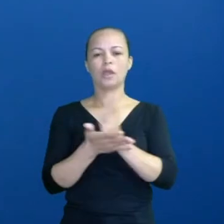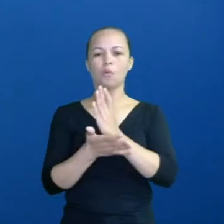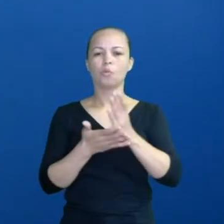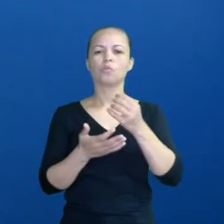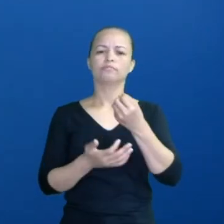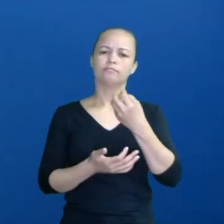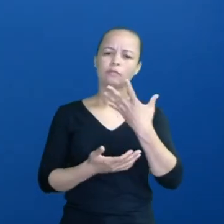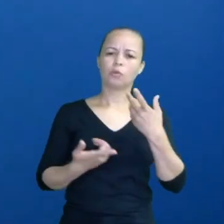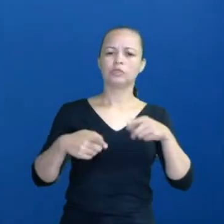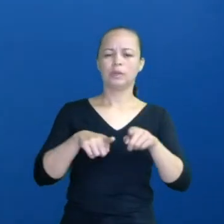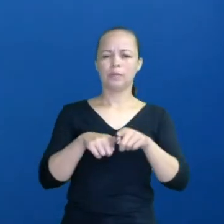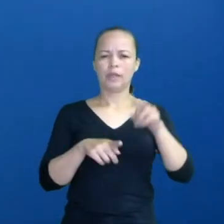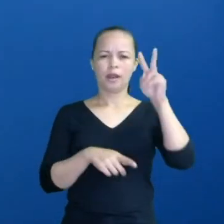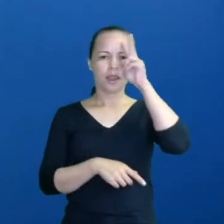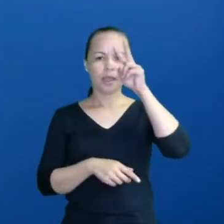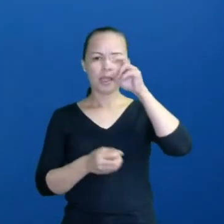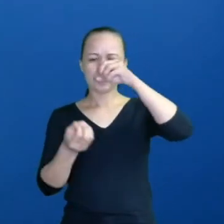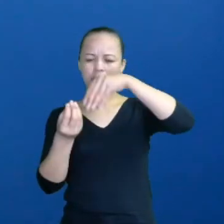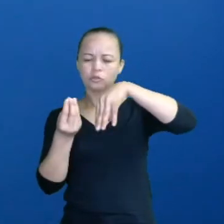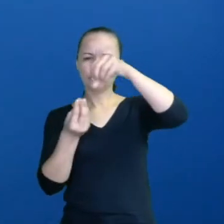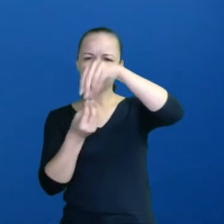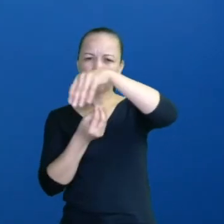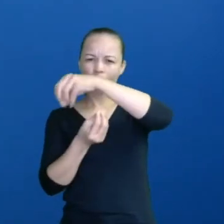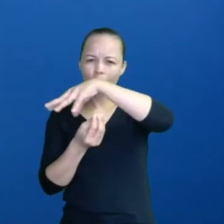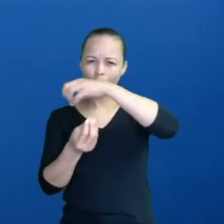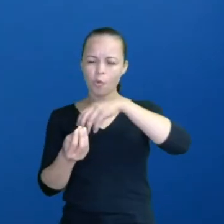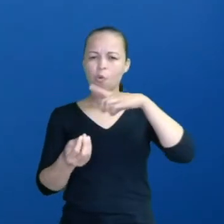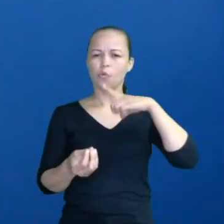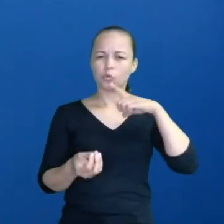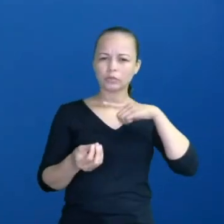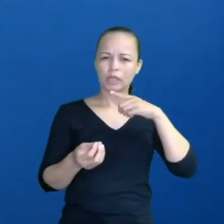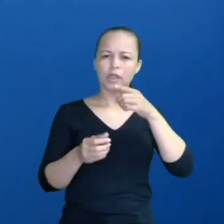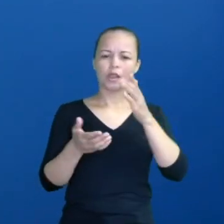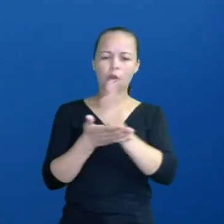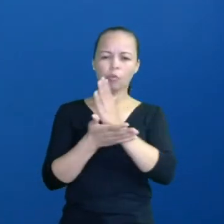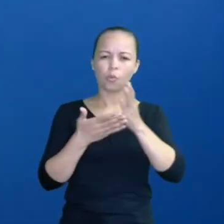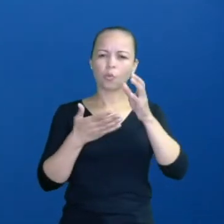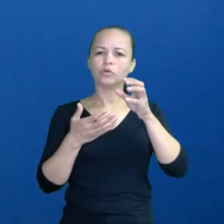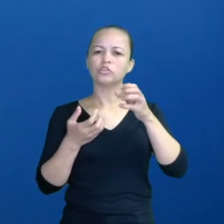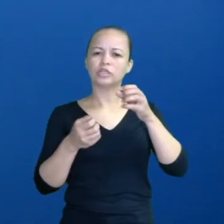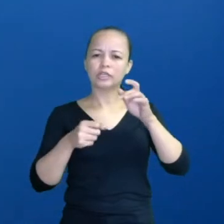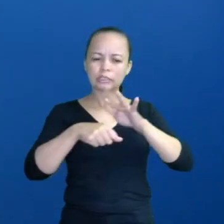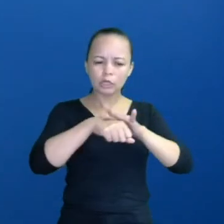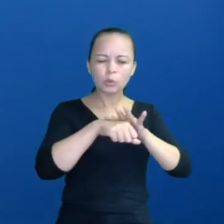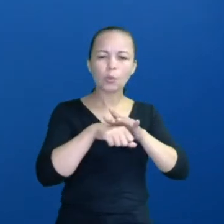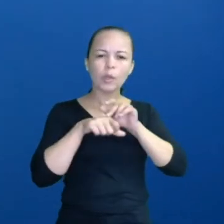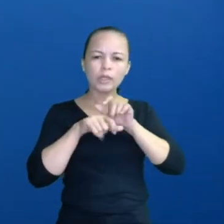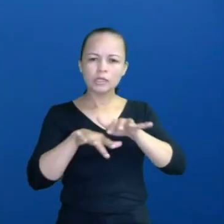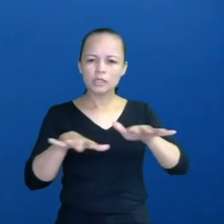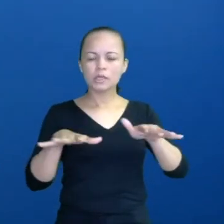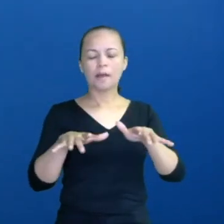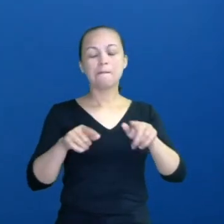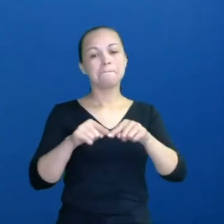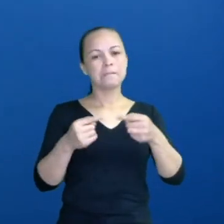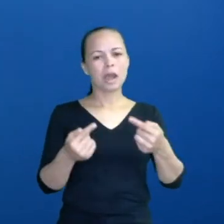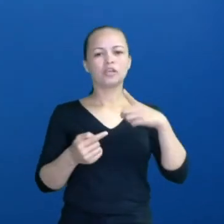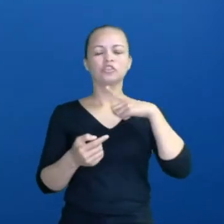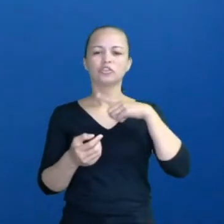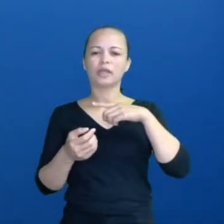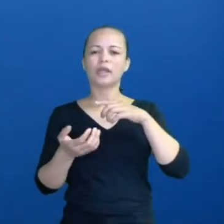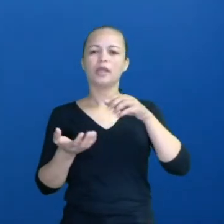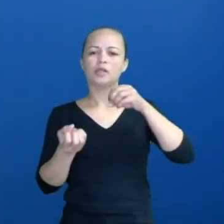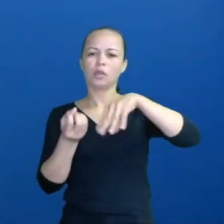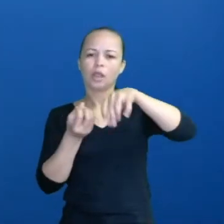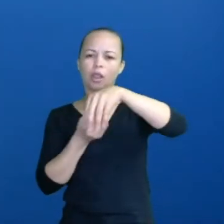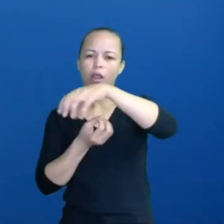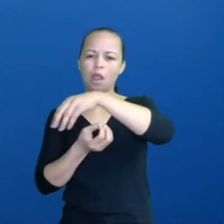Que os fungos, eles realmente causam doenças, né? Mas ele também tem os seus benefícios, né? Como a gente percebeu, né?